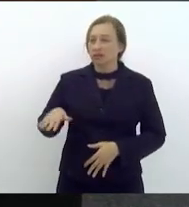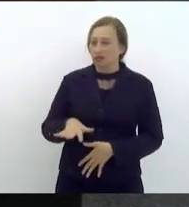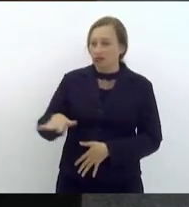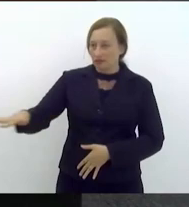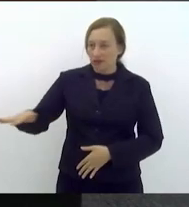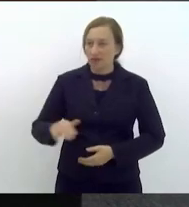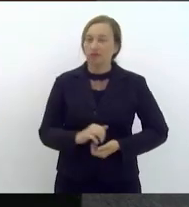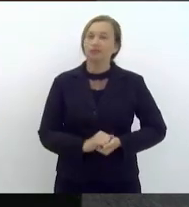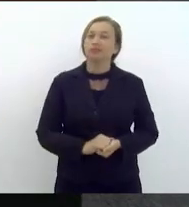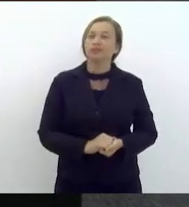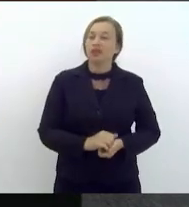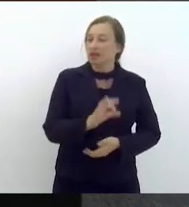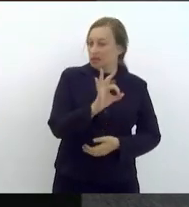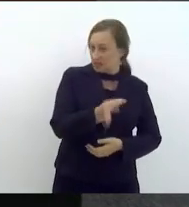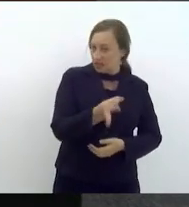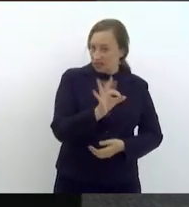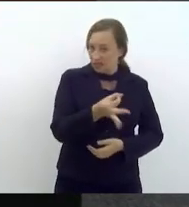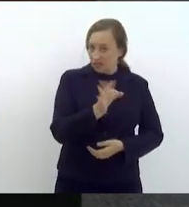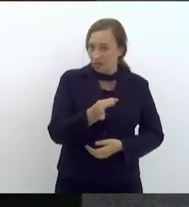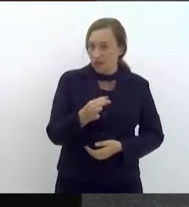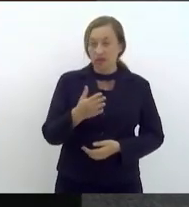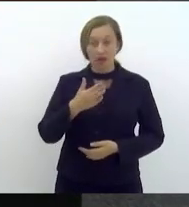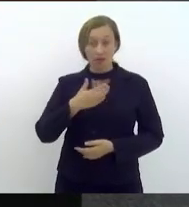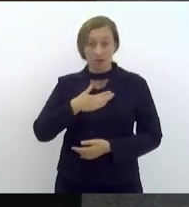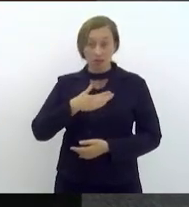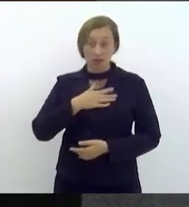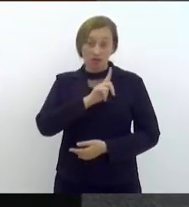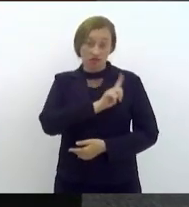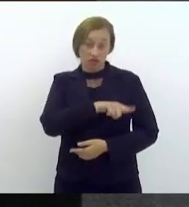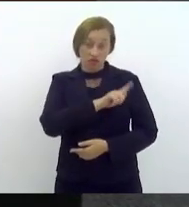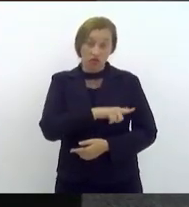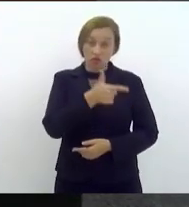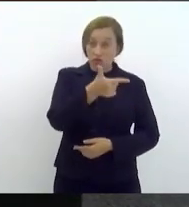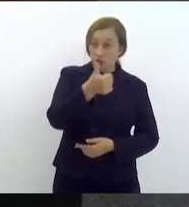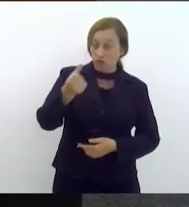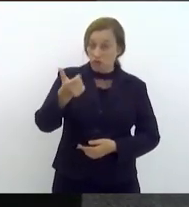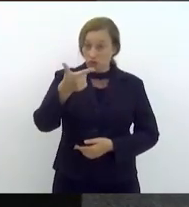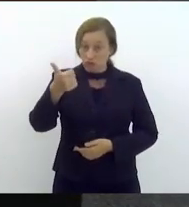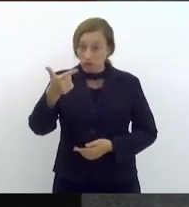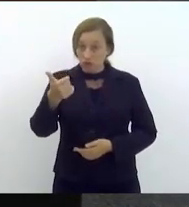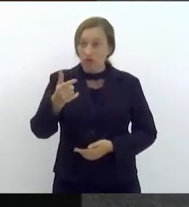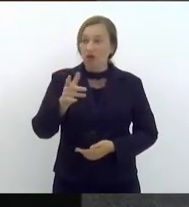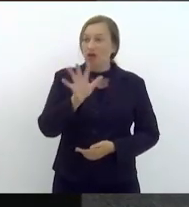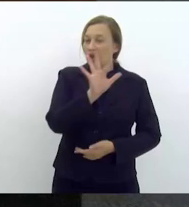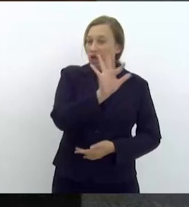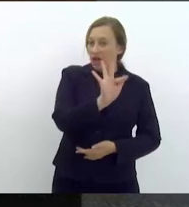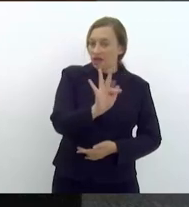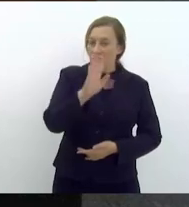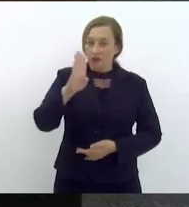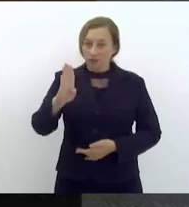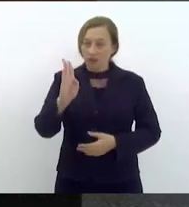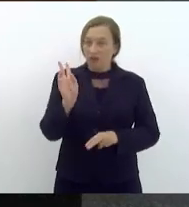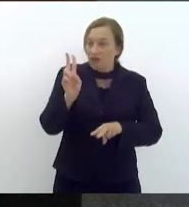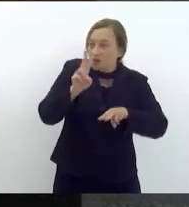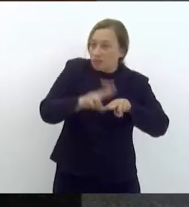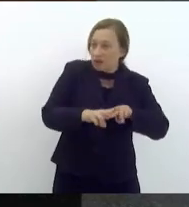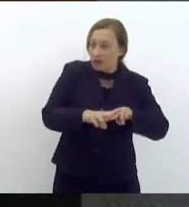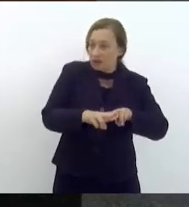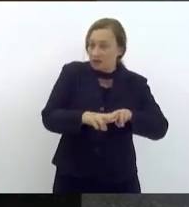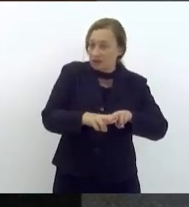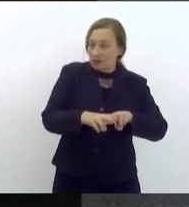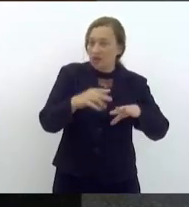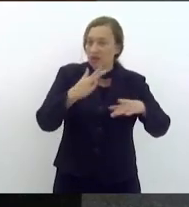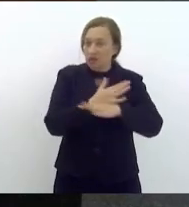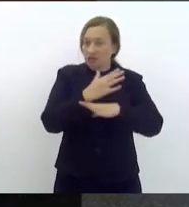Alemão e exatamente na minha gestão em 2012 FB foi preso na cidade de